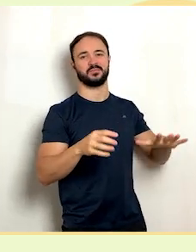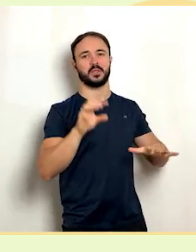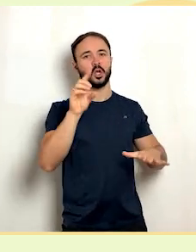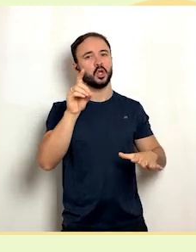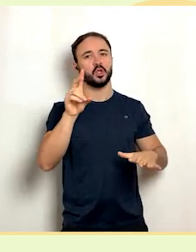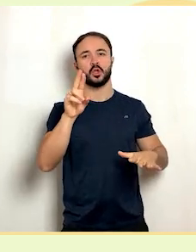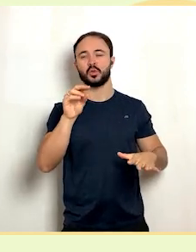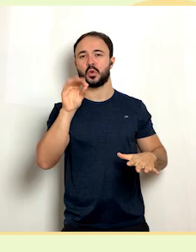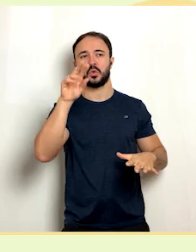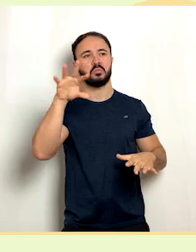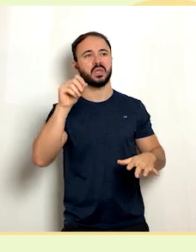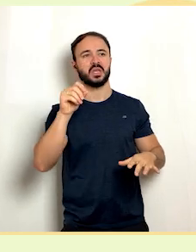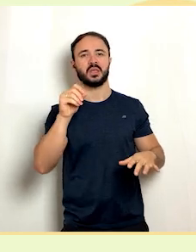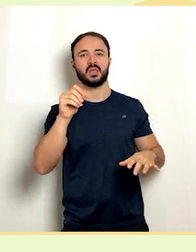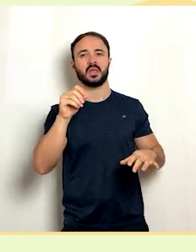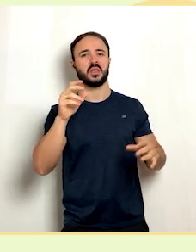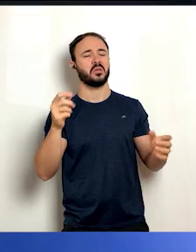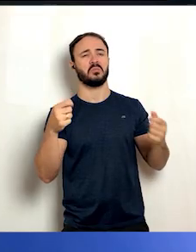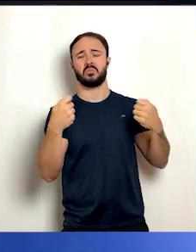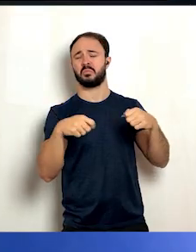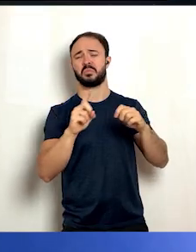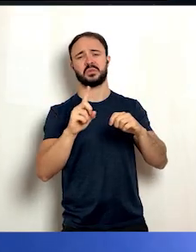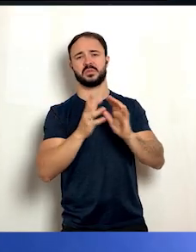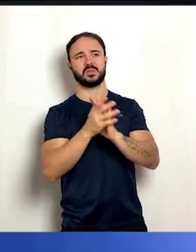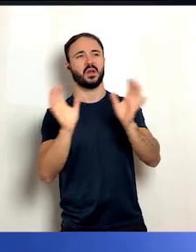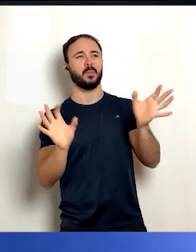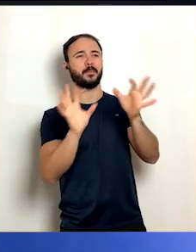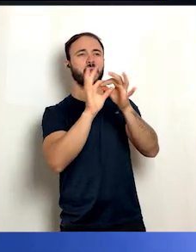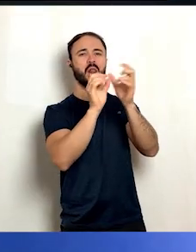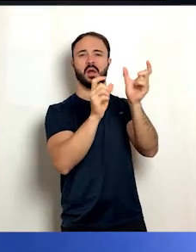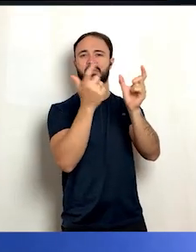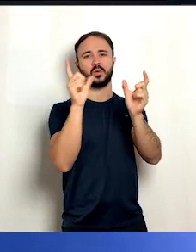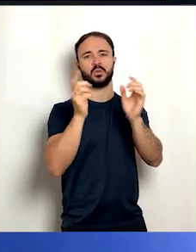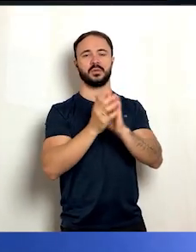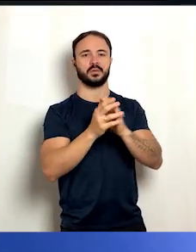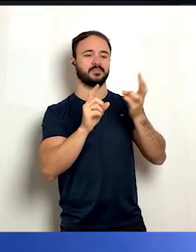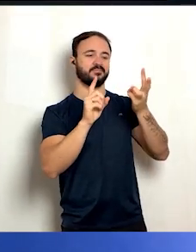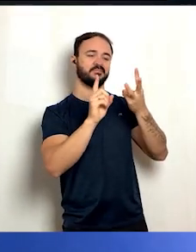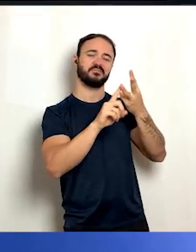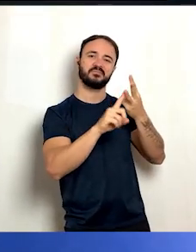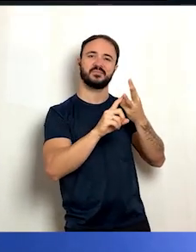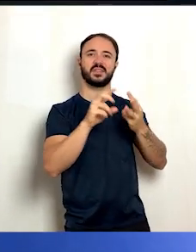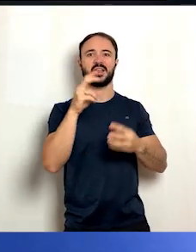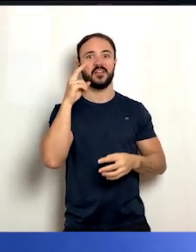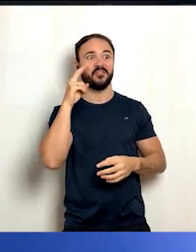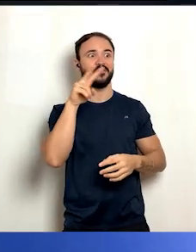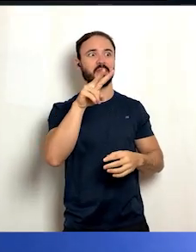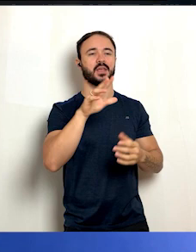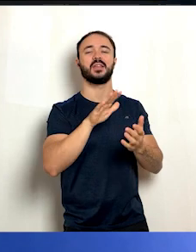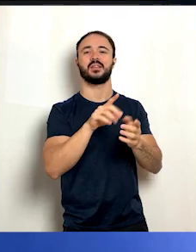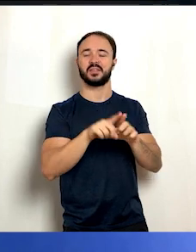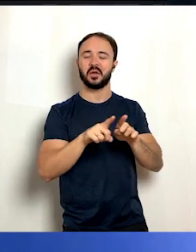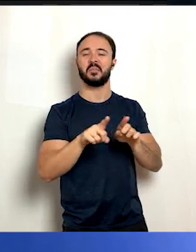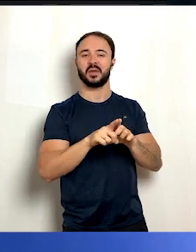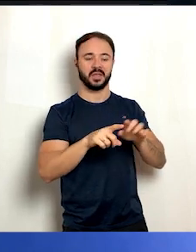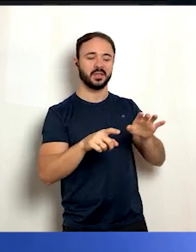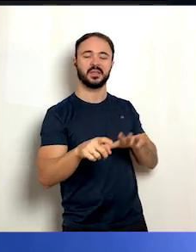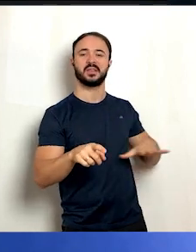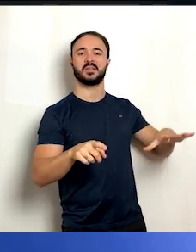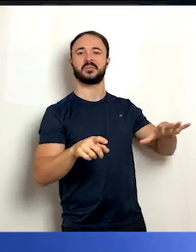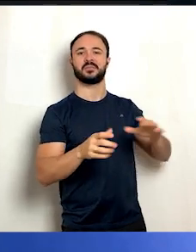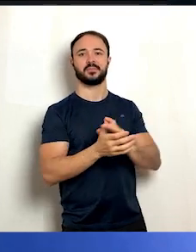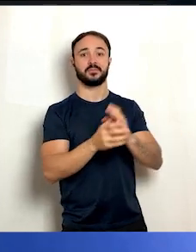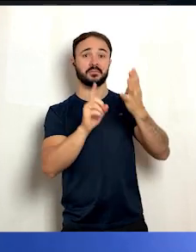dormir é intransitivo, ele não precisa de complemento. Na letra C, a mesma coisa. O verbo ver também é intransitivo. E